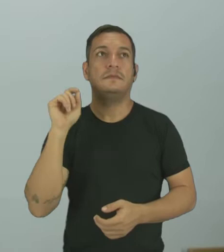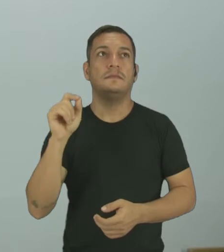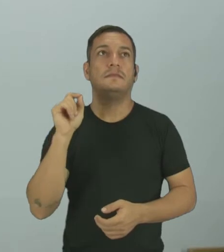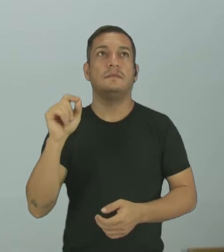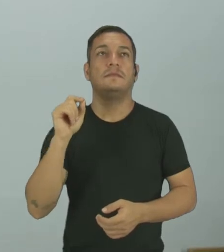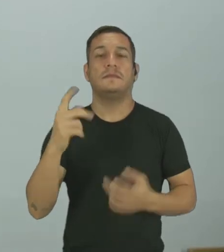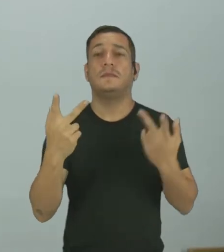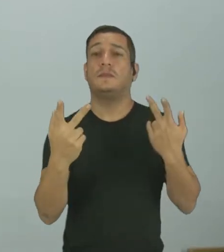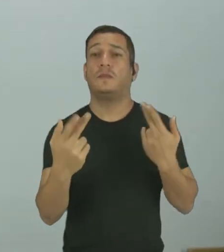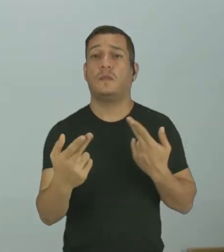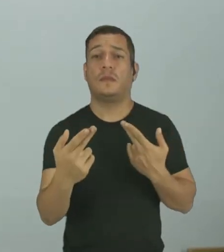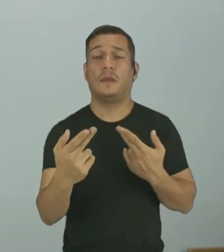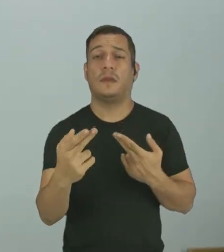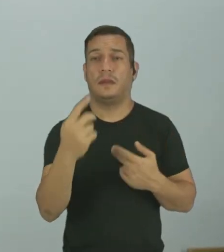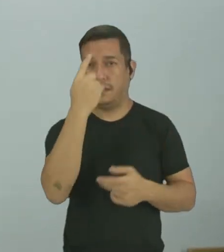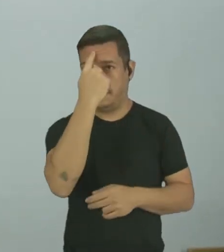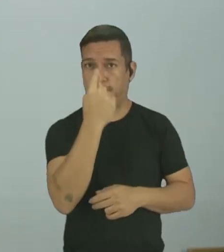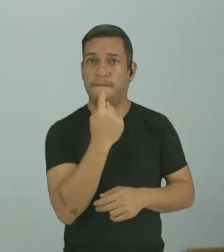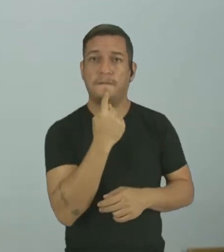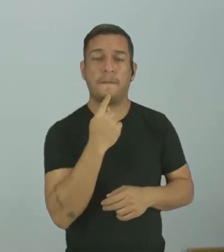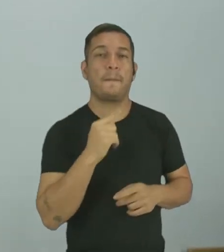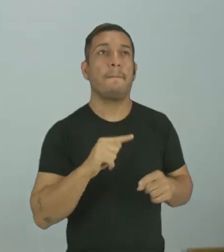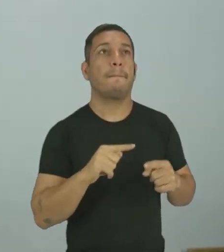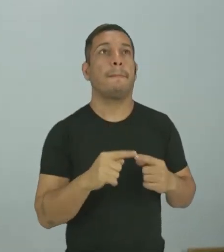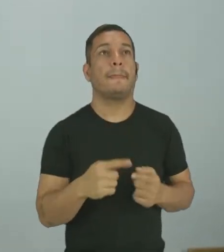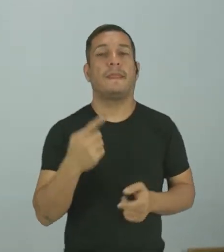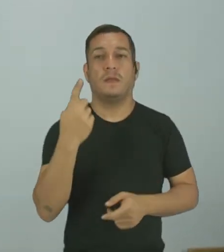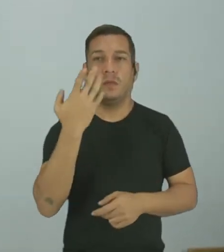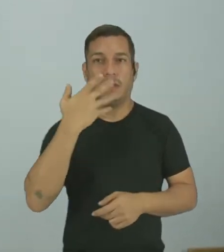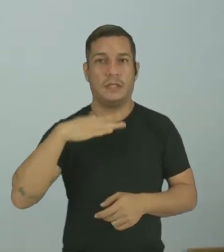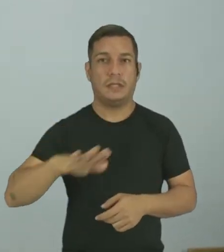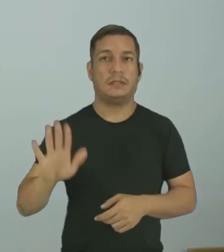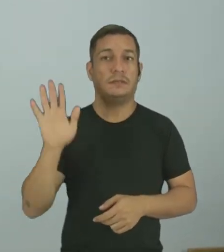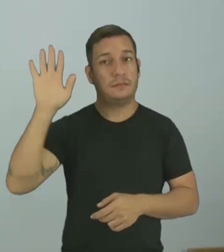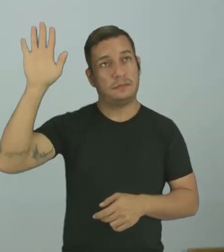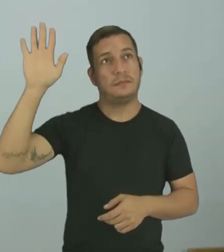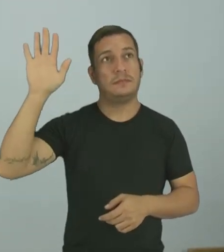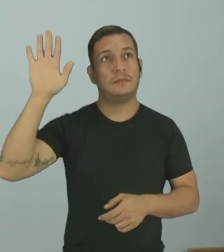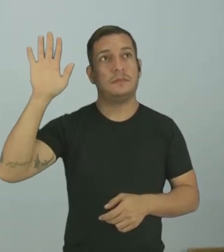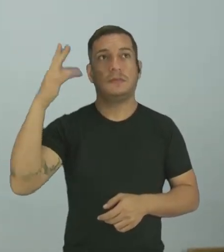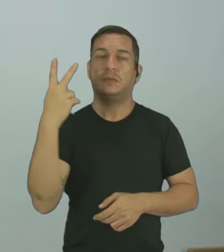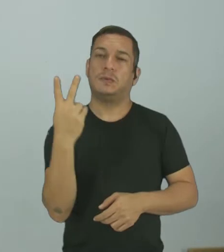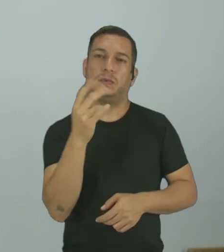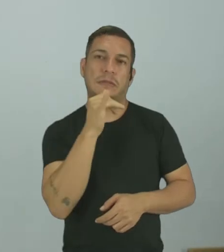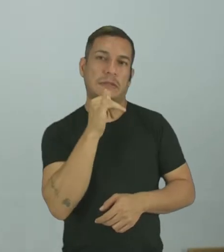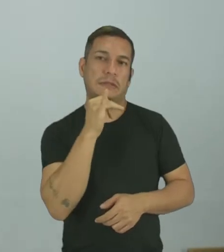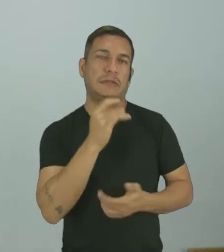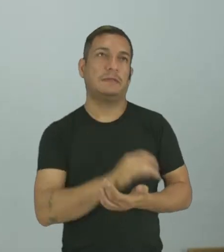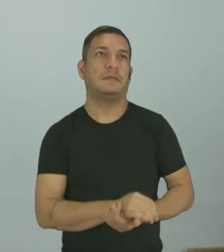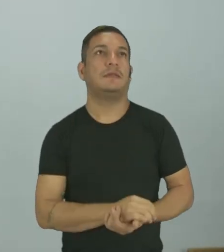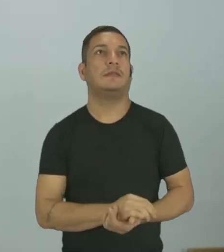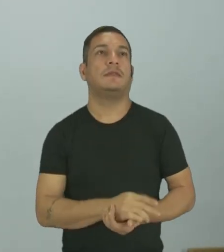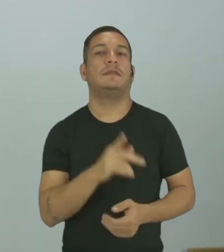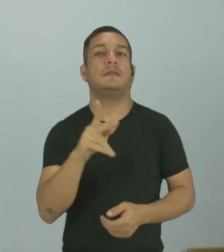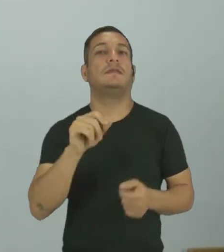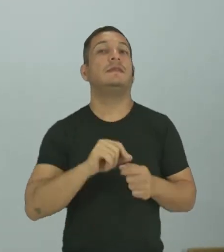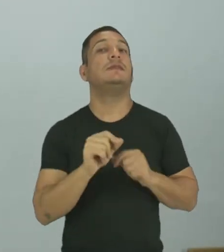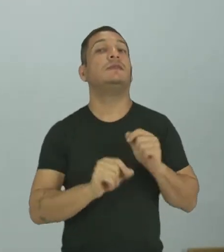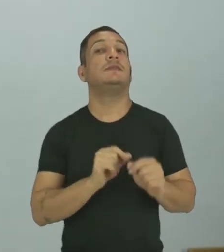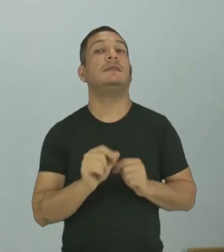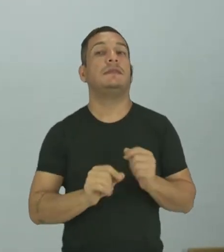acontecer igual aqui a nossa imagem, mais de uma criança levantar a mão para falar, o que você vai